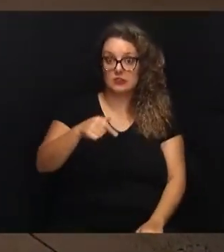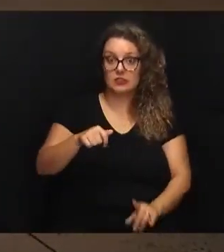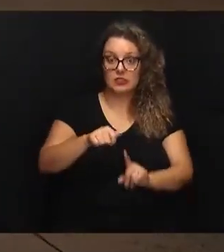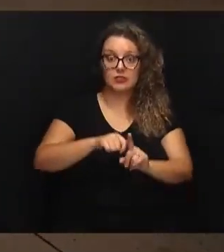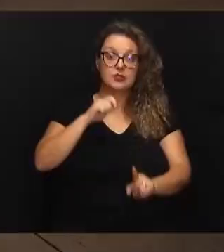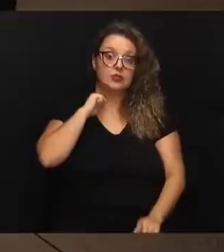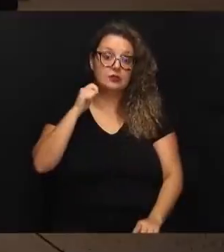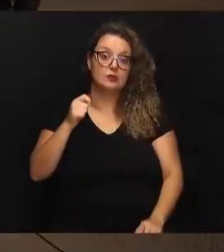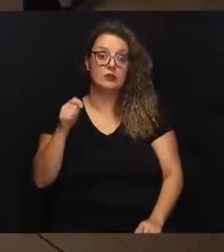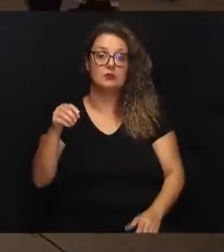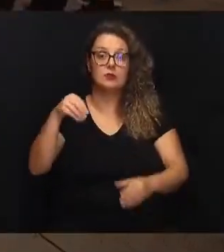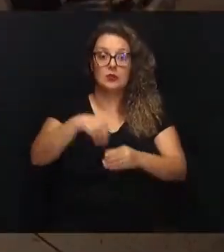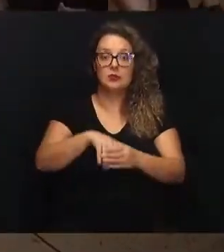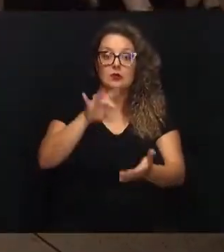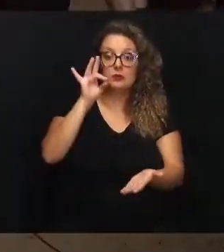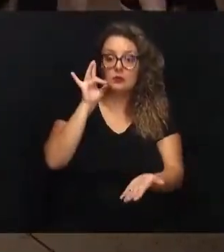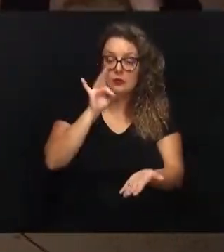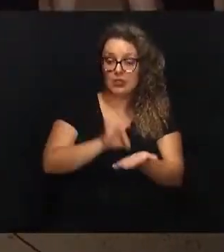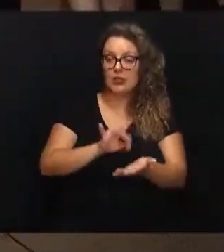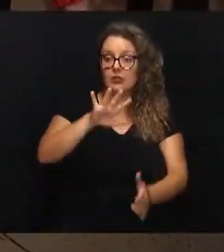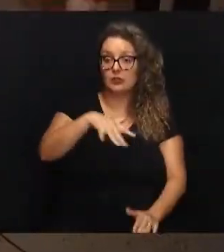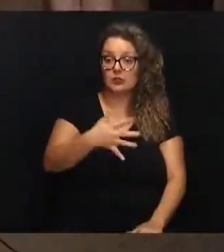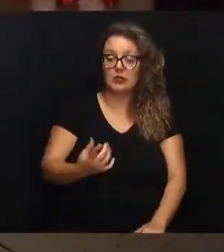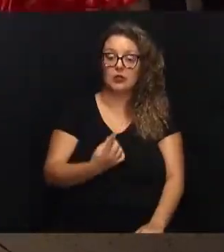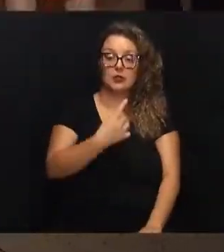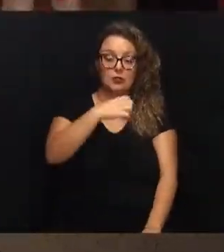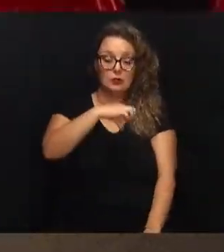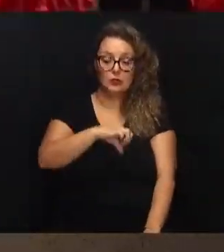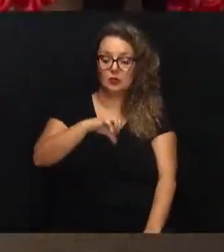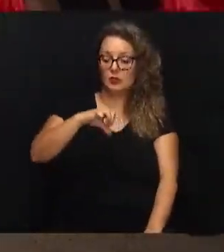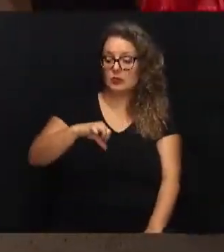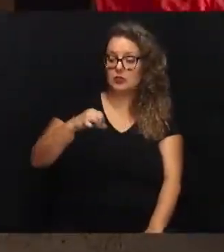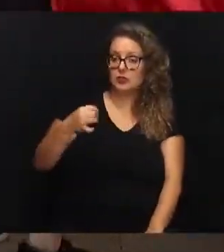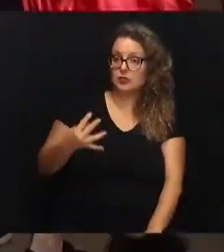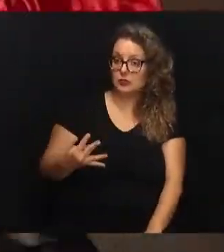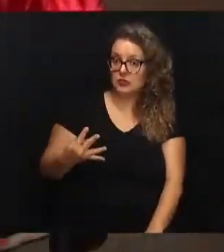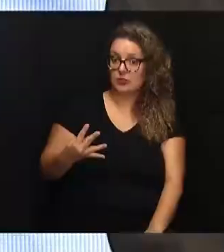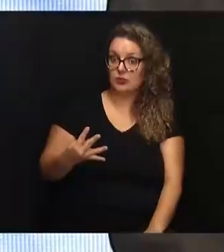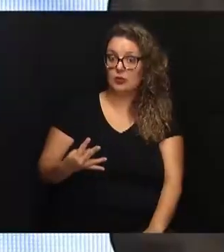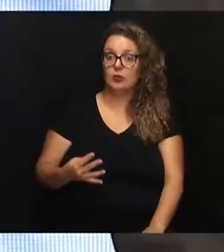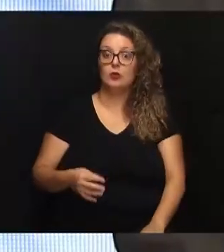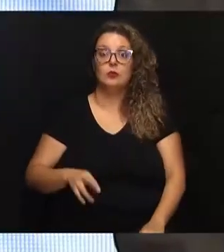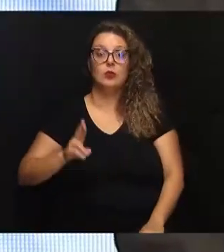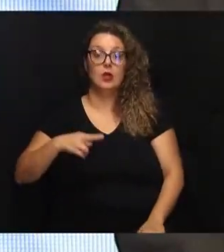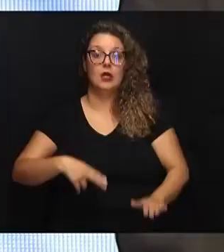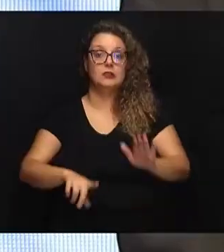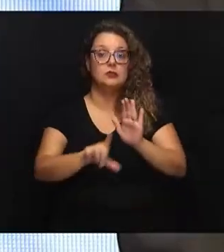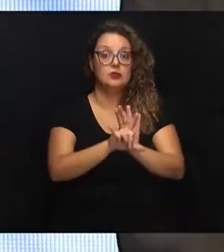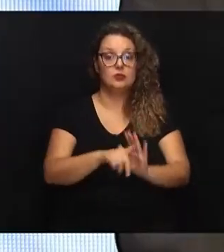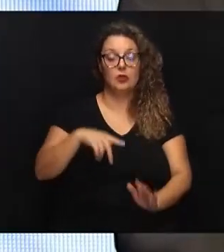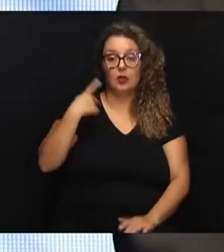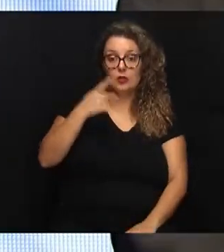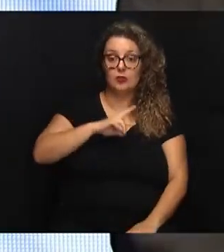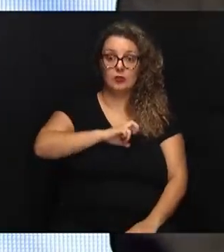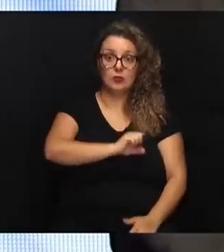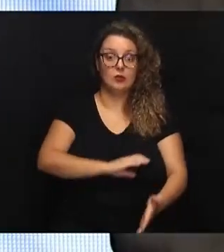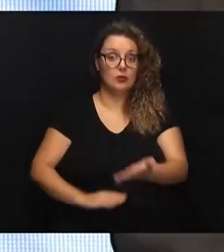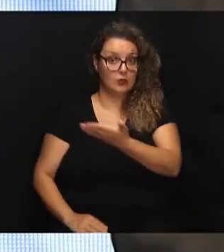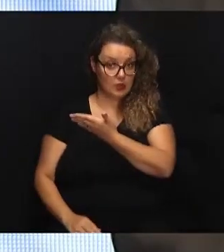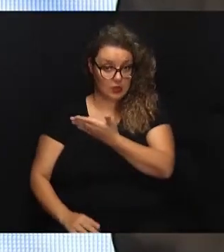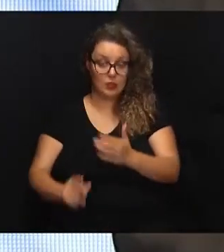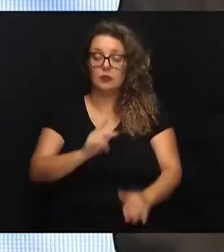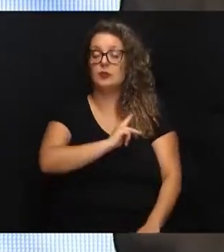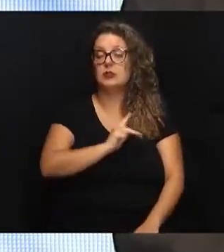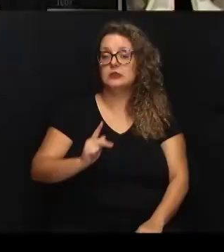entrou para o calendário oficial da cidade em 1994, por meio de uma lei do vereador Luiz Rossini, presidente